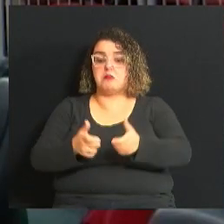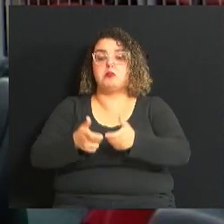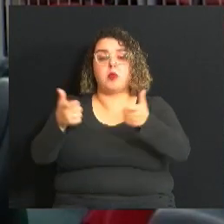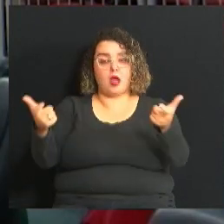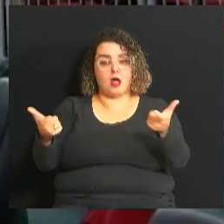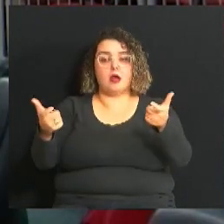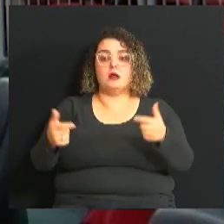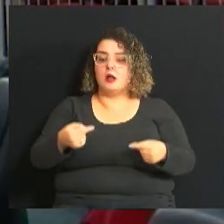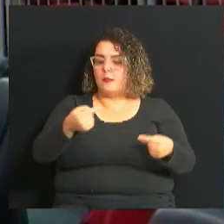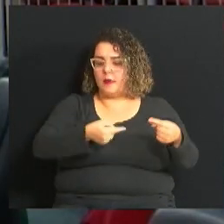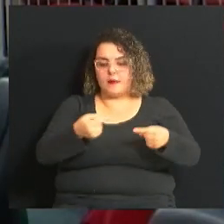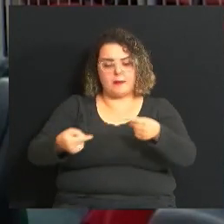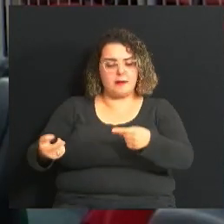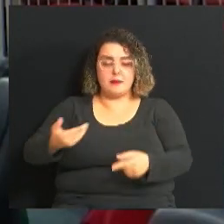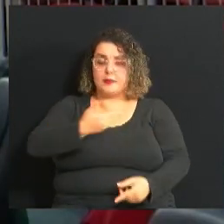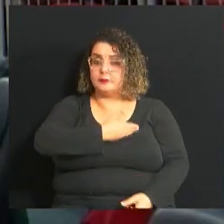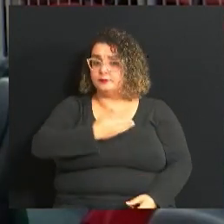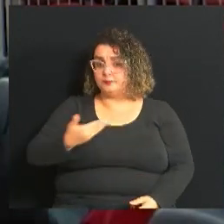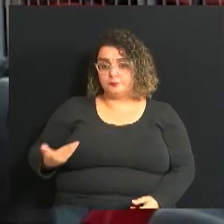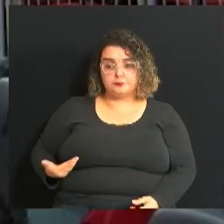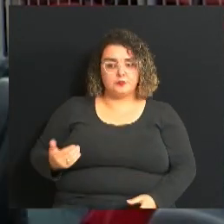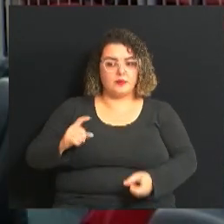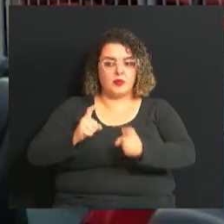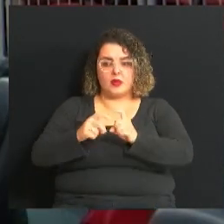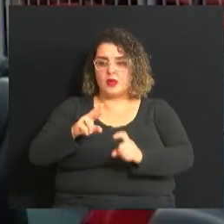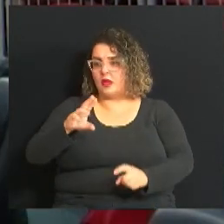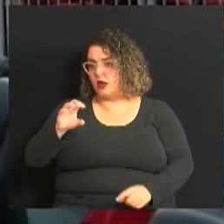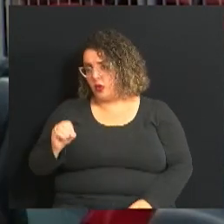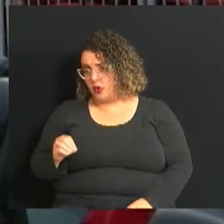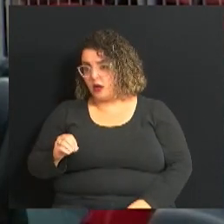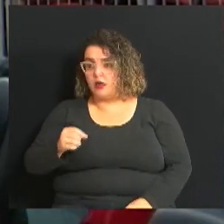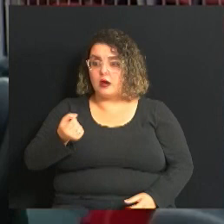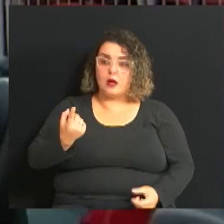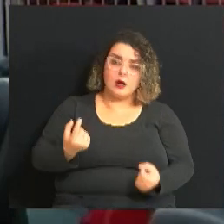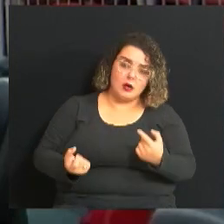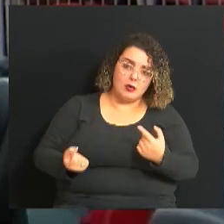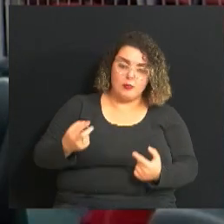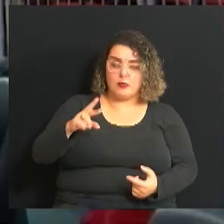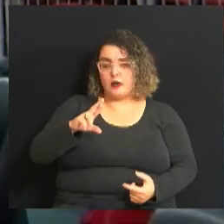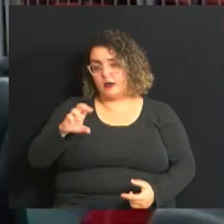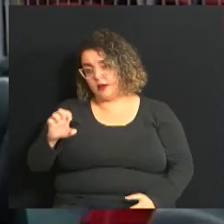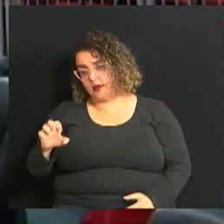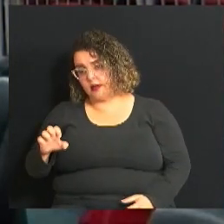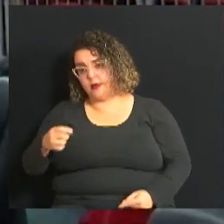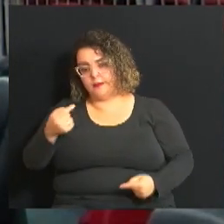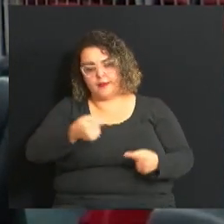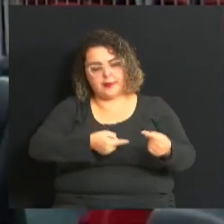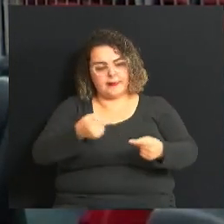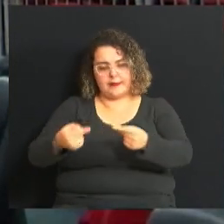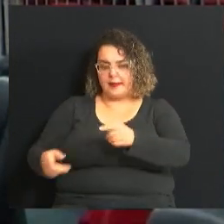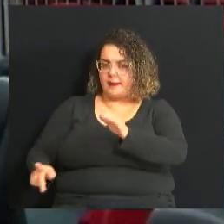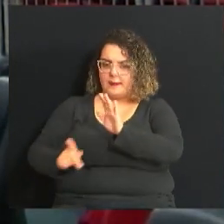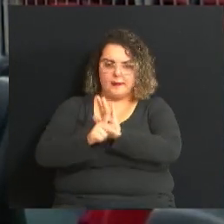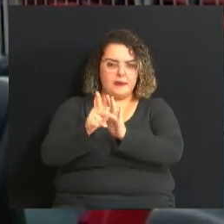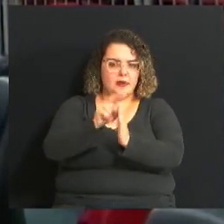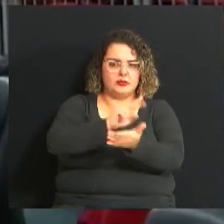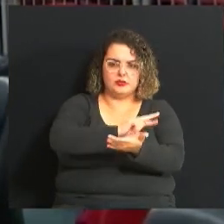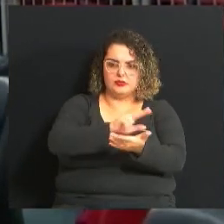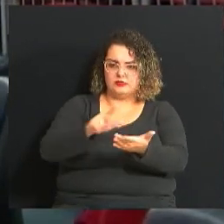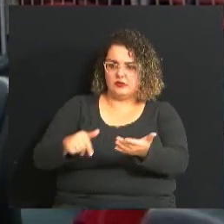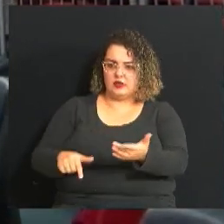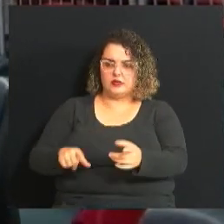com muitos debates as reuniões Ordinárias algumas extraordinárias e discussões de projetos de diversas ordens